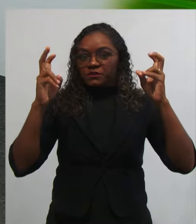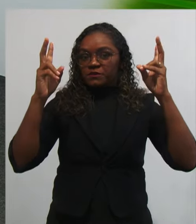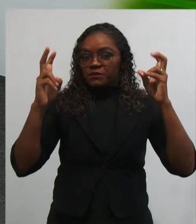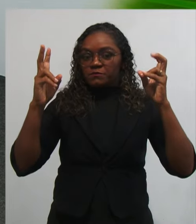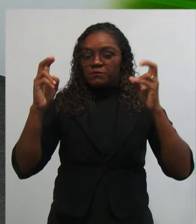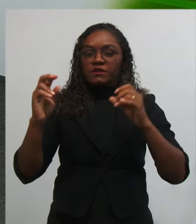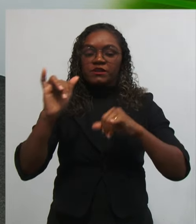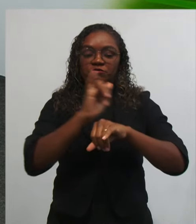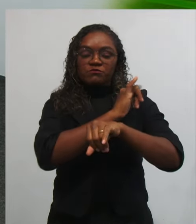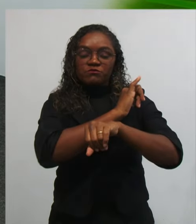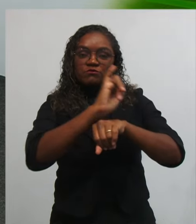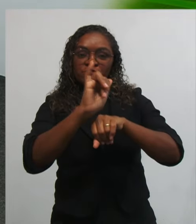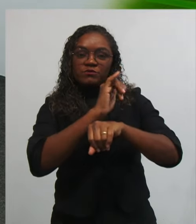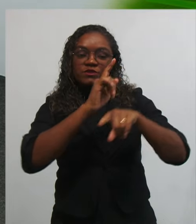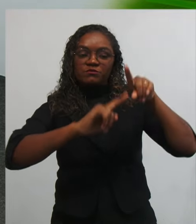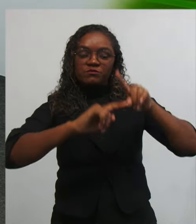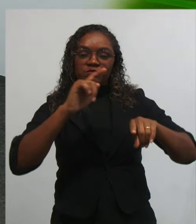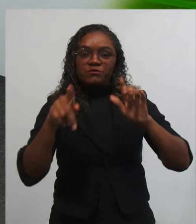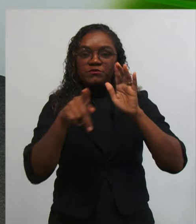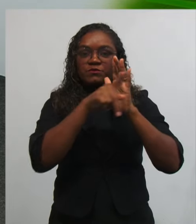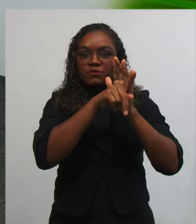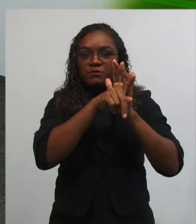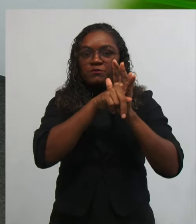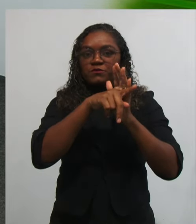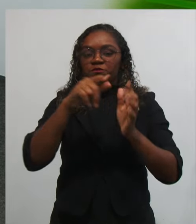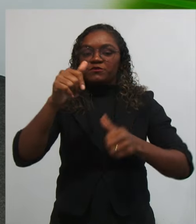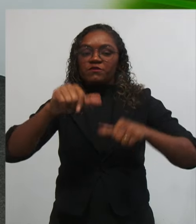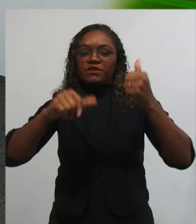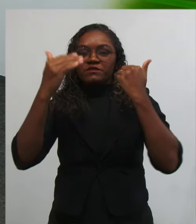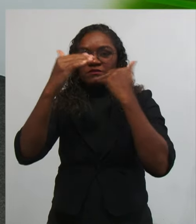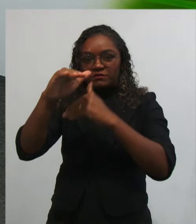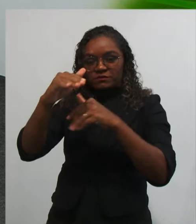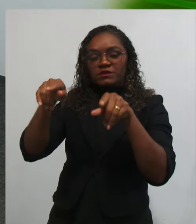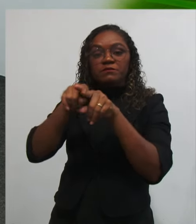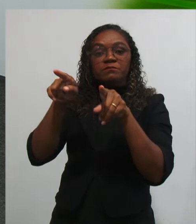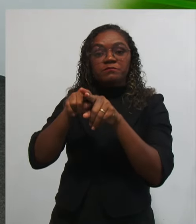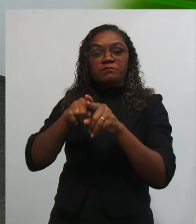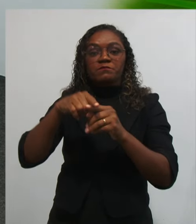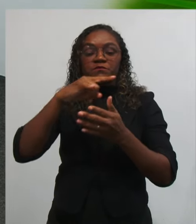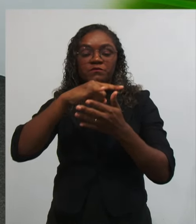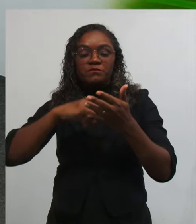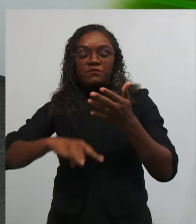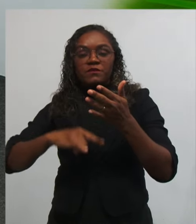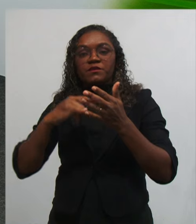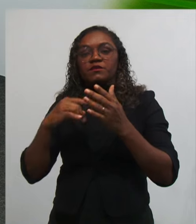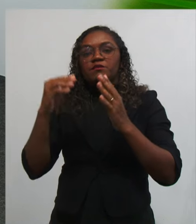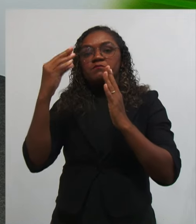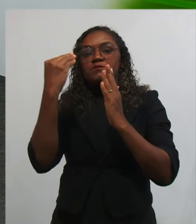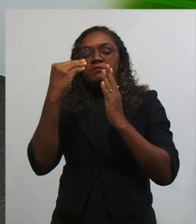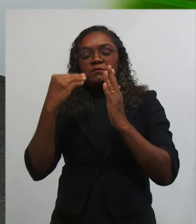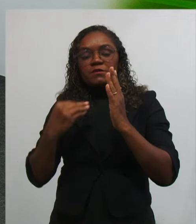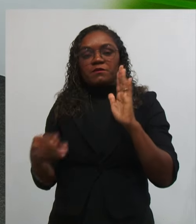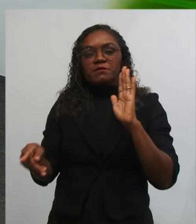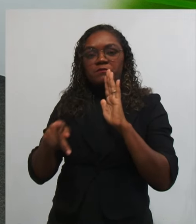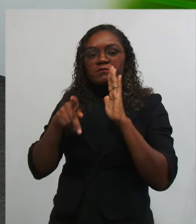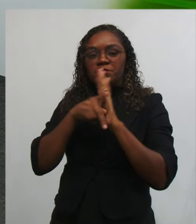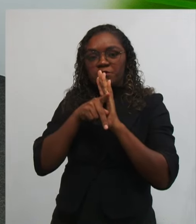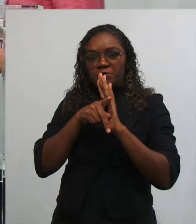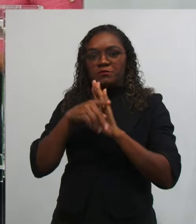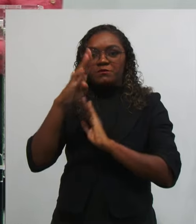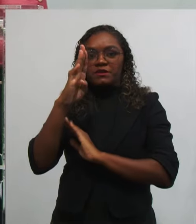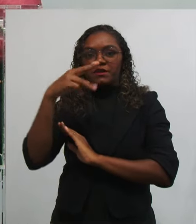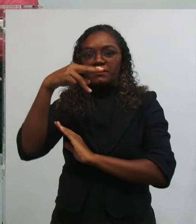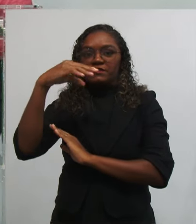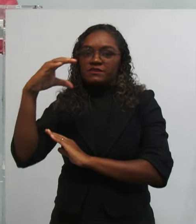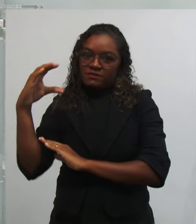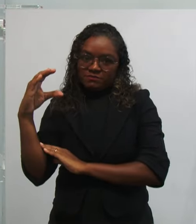avaliação e orientações da bncc para avaliação Vamos iniciar então é Esta